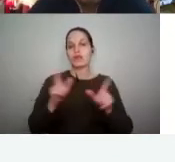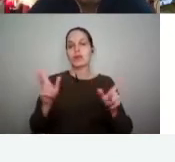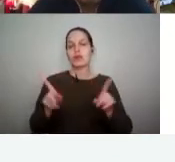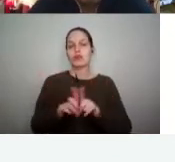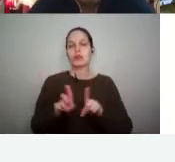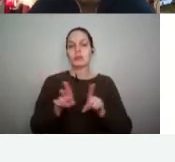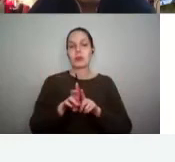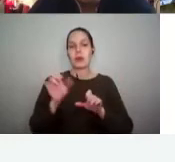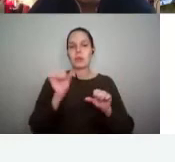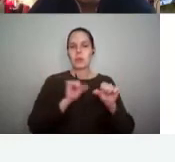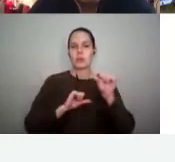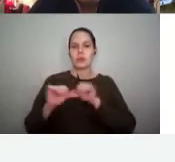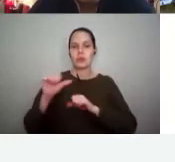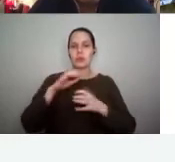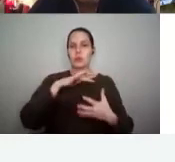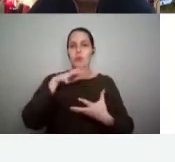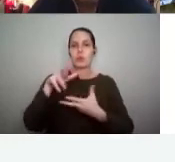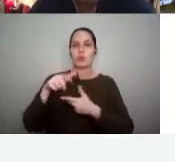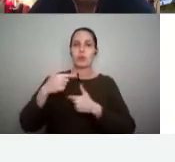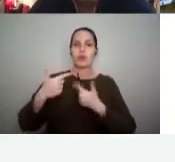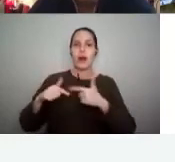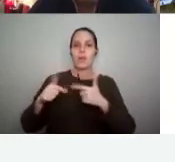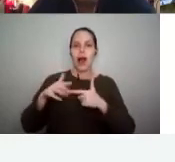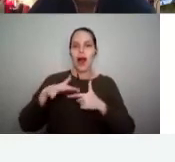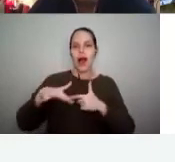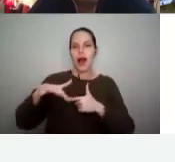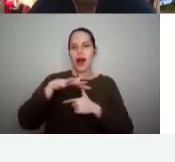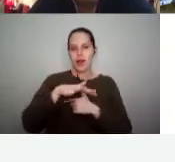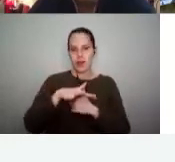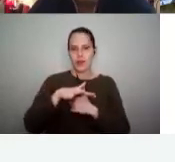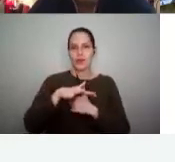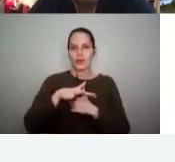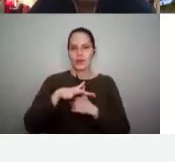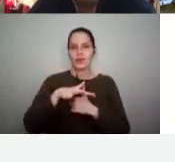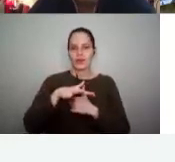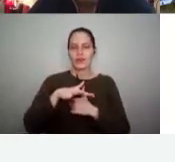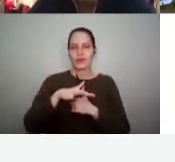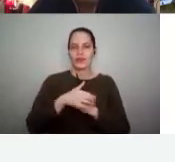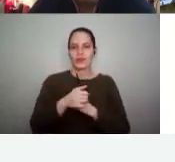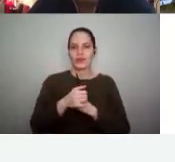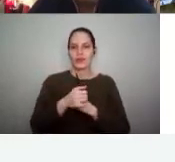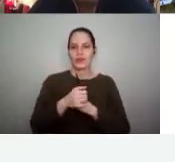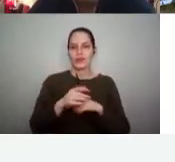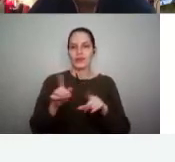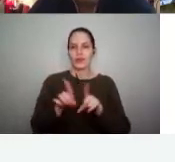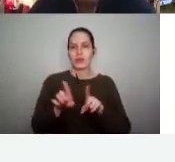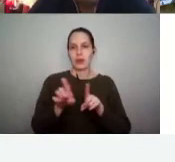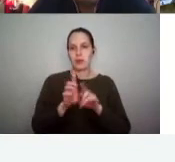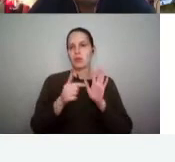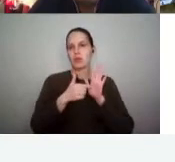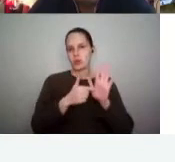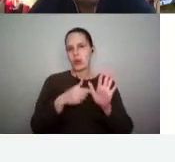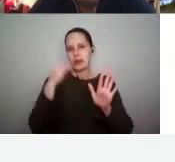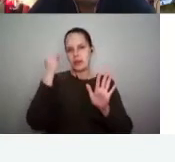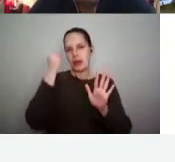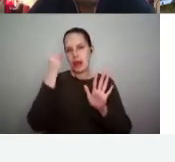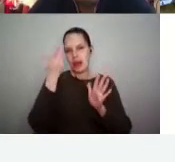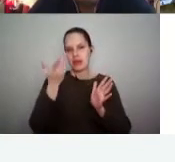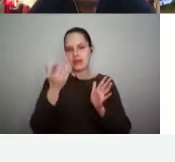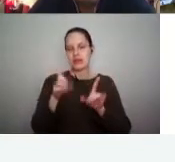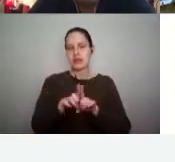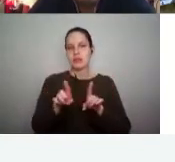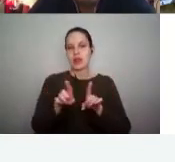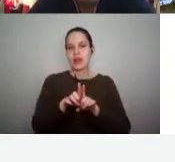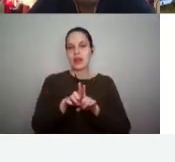também foi aqui muito manifesto, né, com relação à experiência que foi mostrada, com reflexos importantes